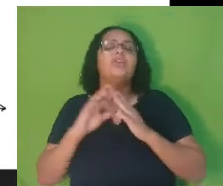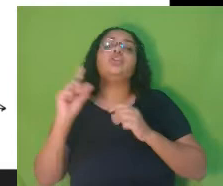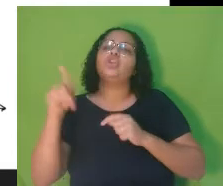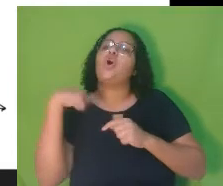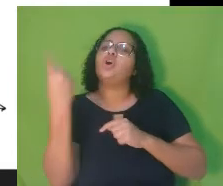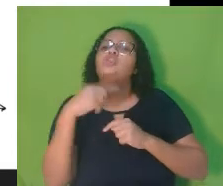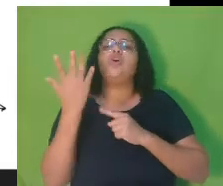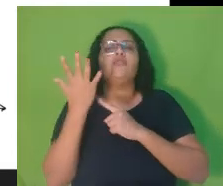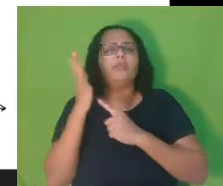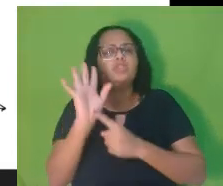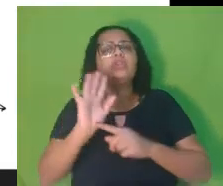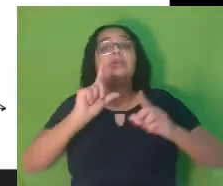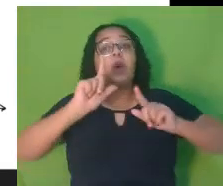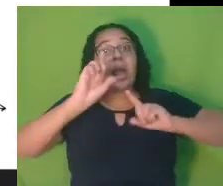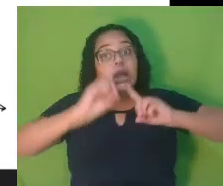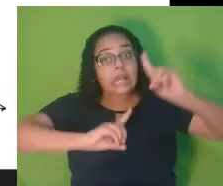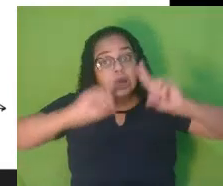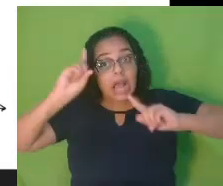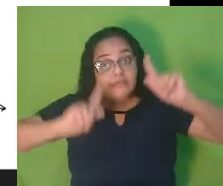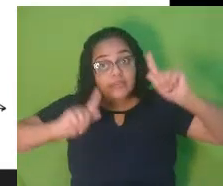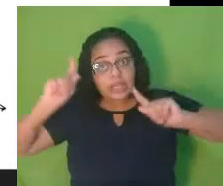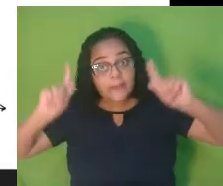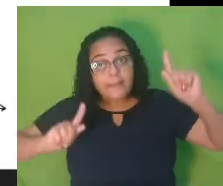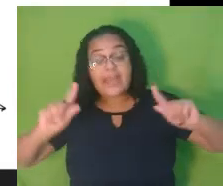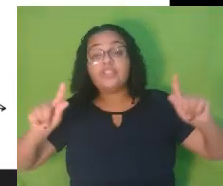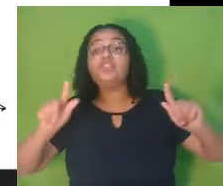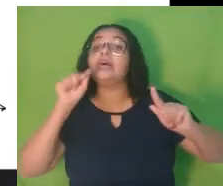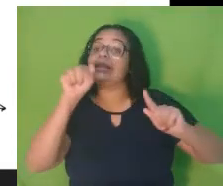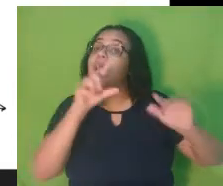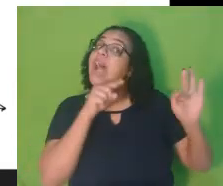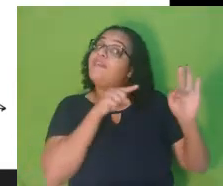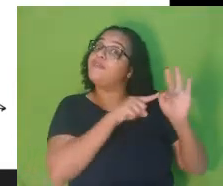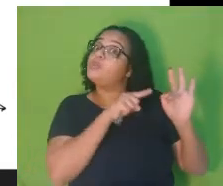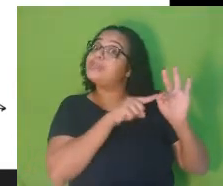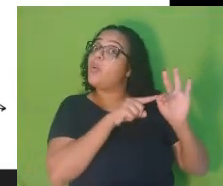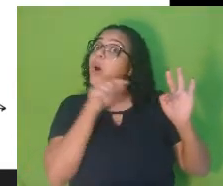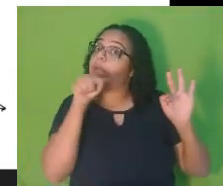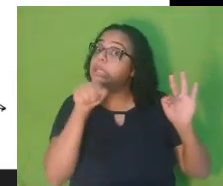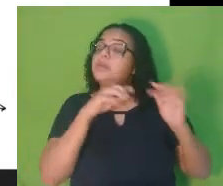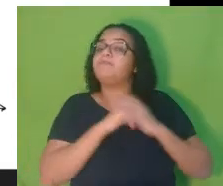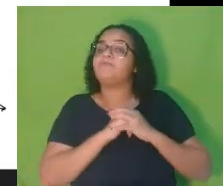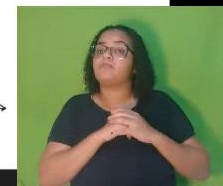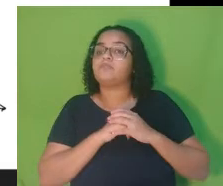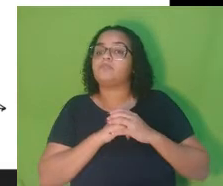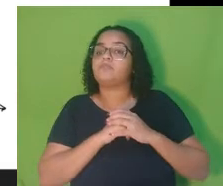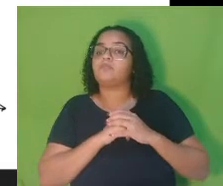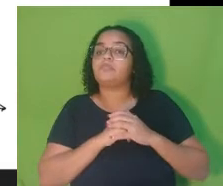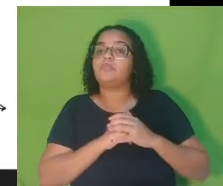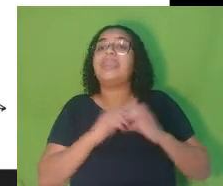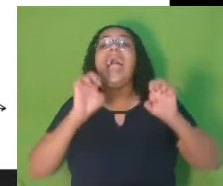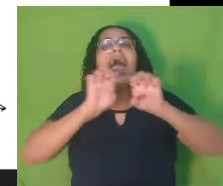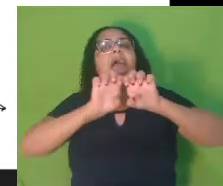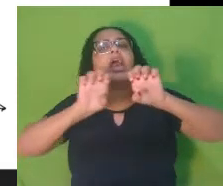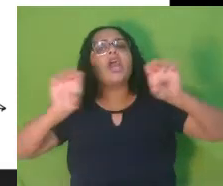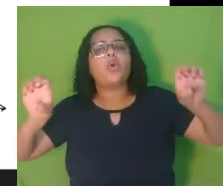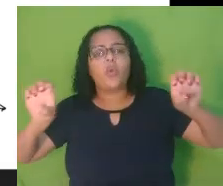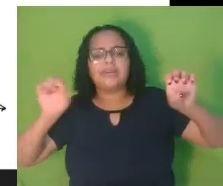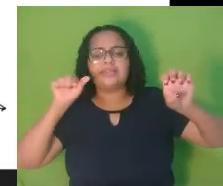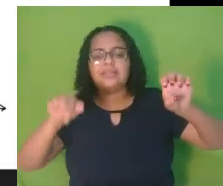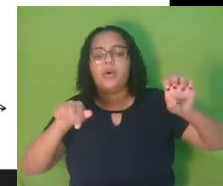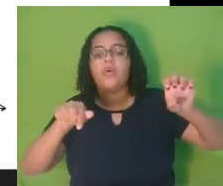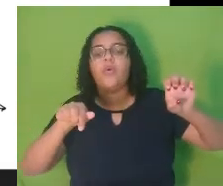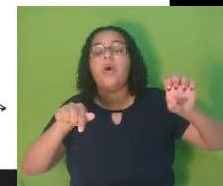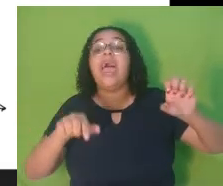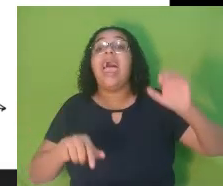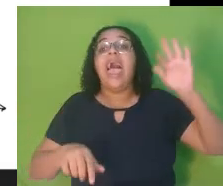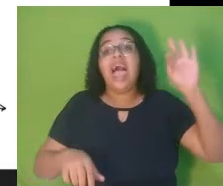Então, a gente está mostrando aqui graficamente que para essa função aqui, a equação f de